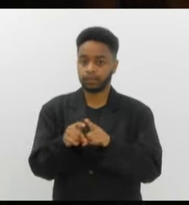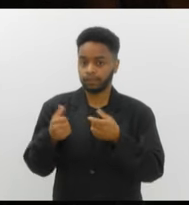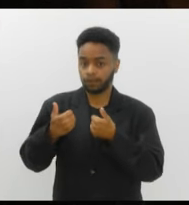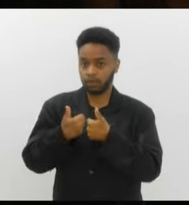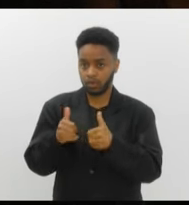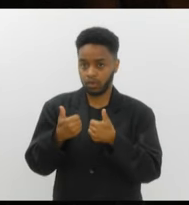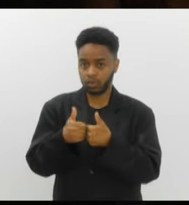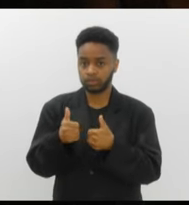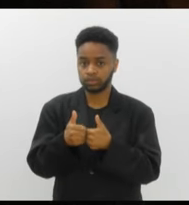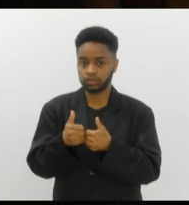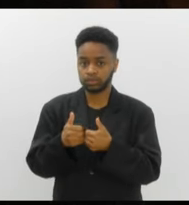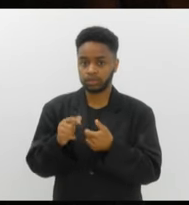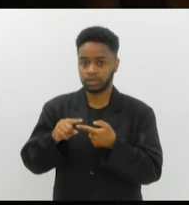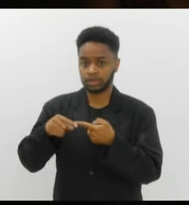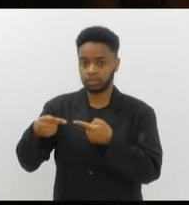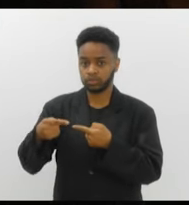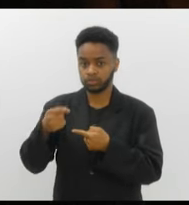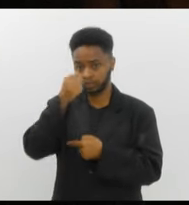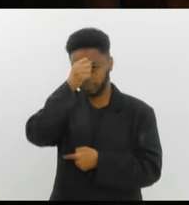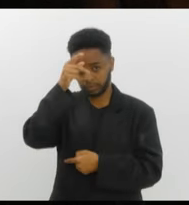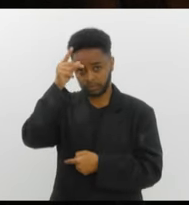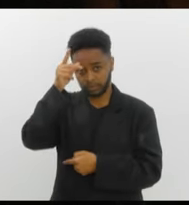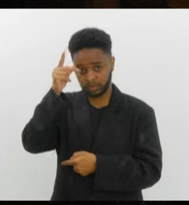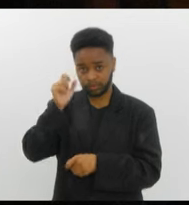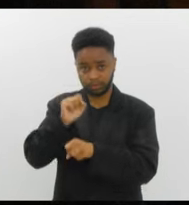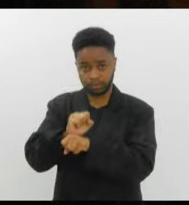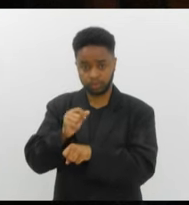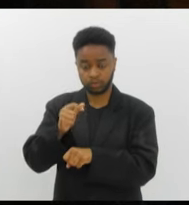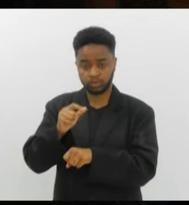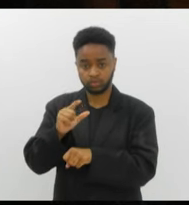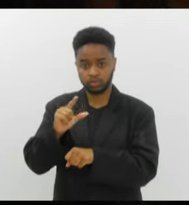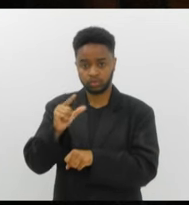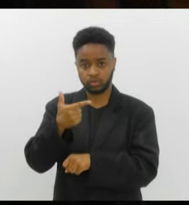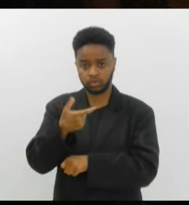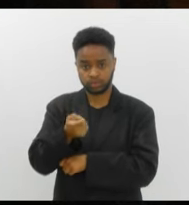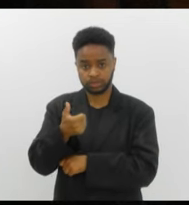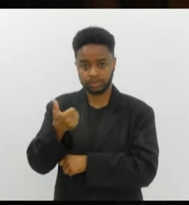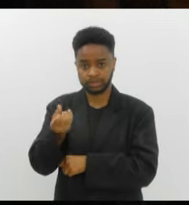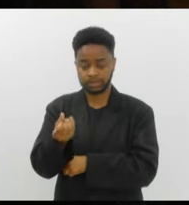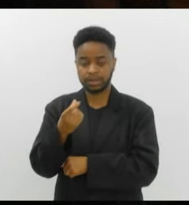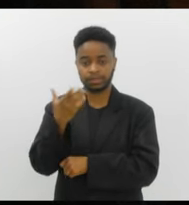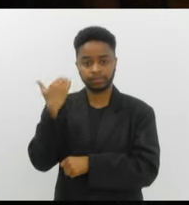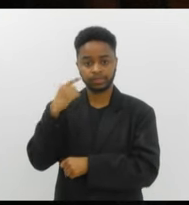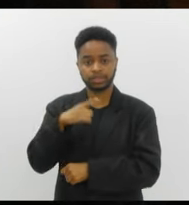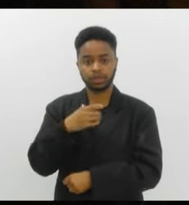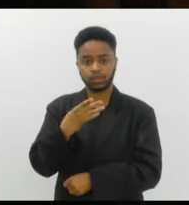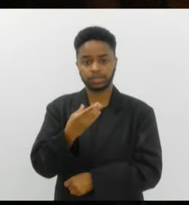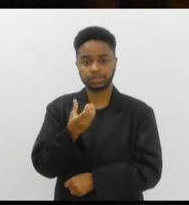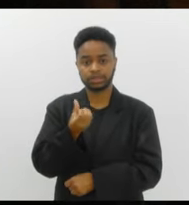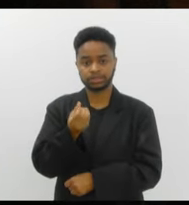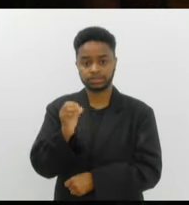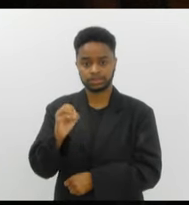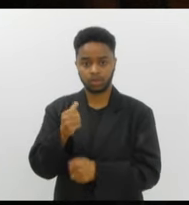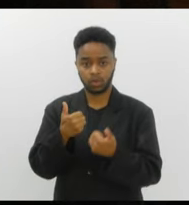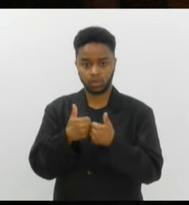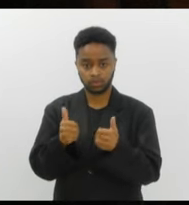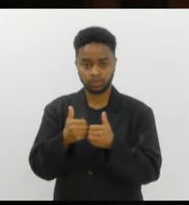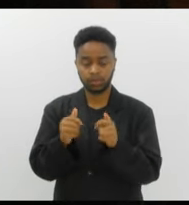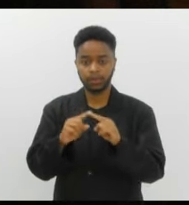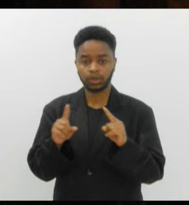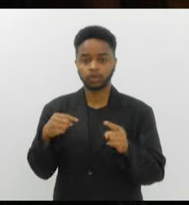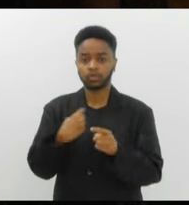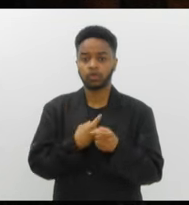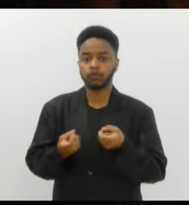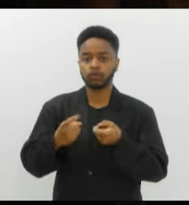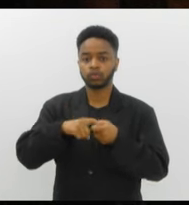quando o prefeito Eduardo Paes saiu em 2016, né, tinham mais de 460 ônibus no sistema de BRTs, quando a gente voltou